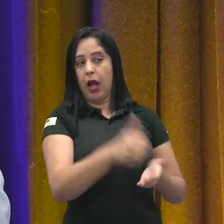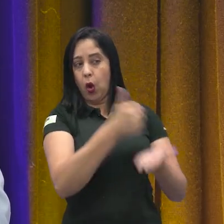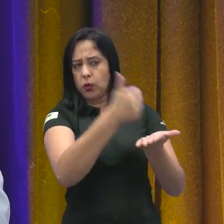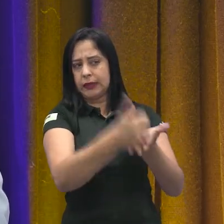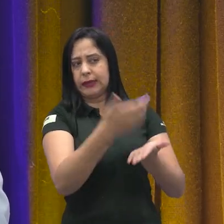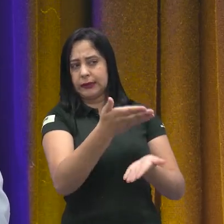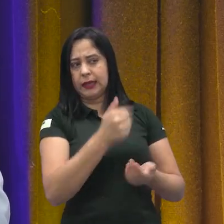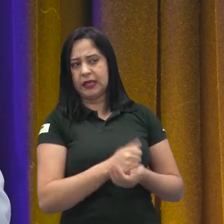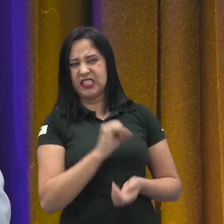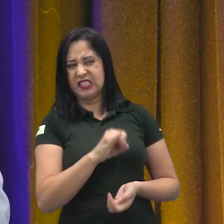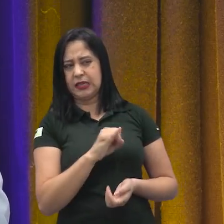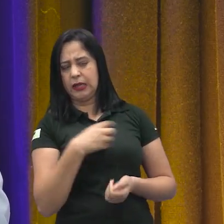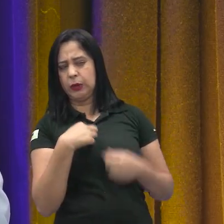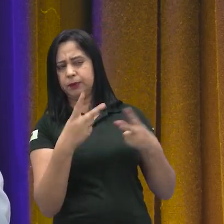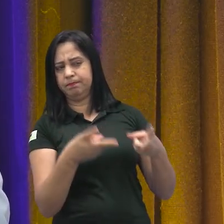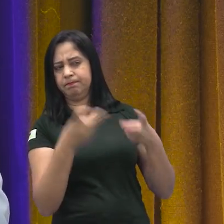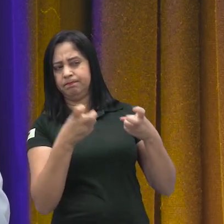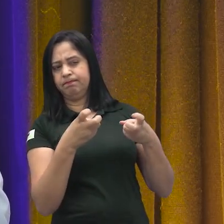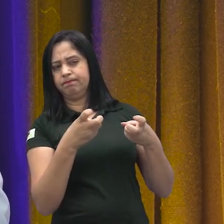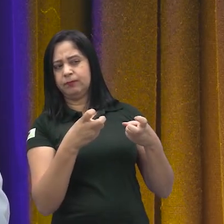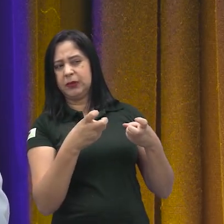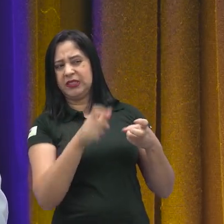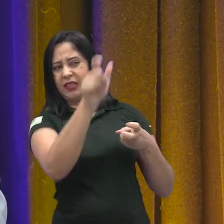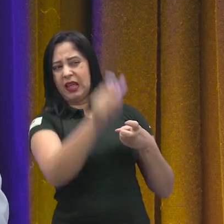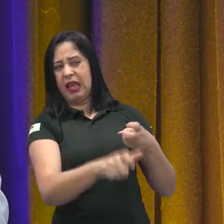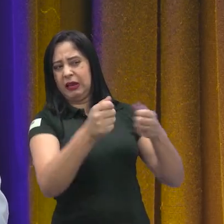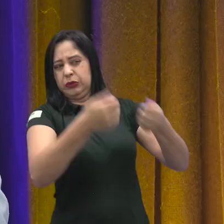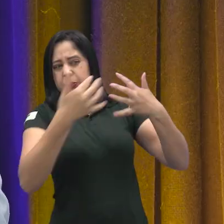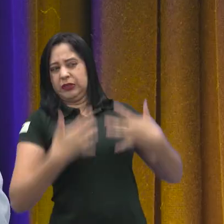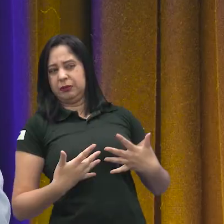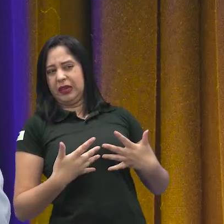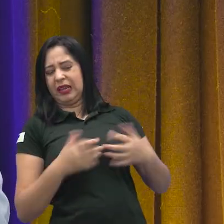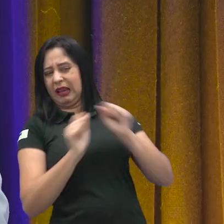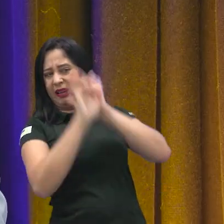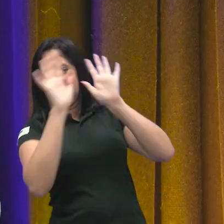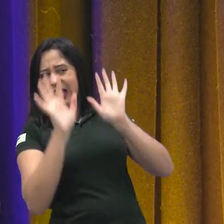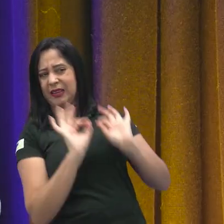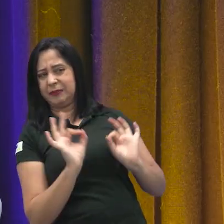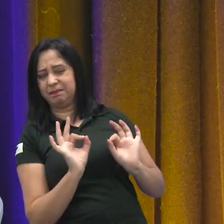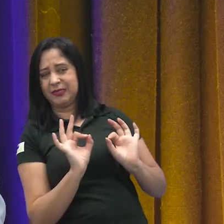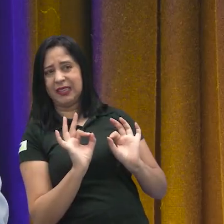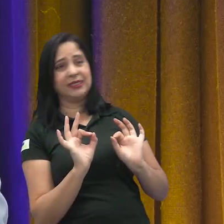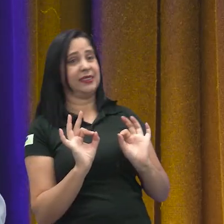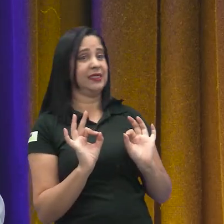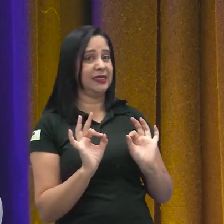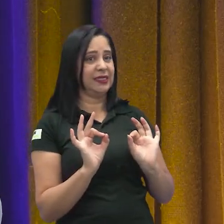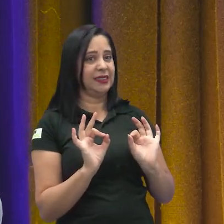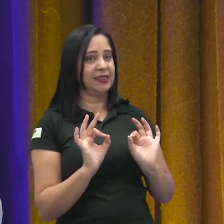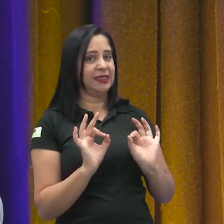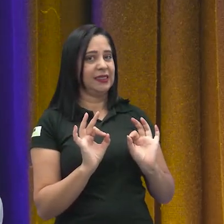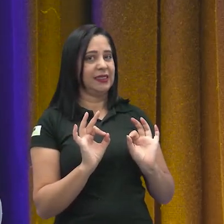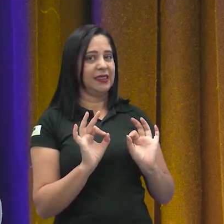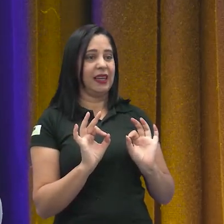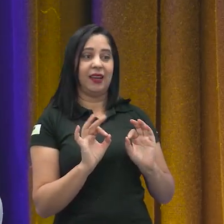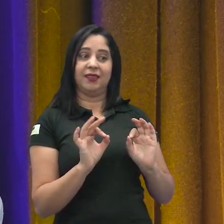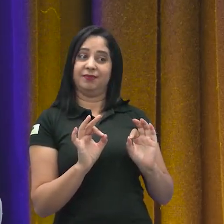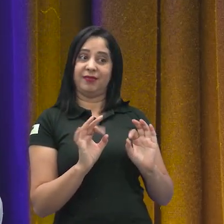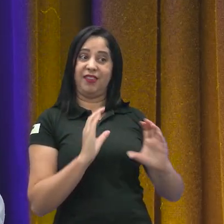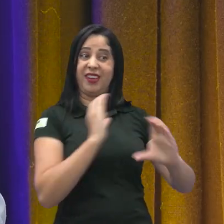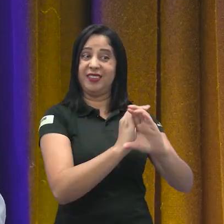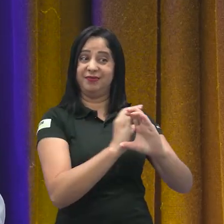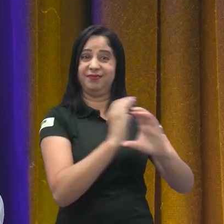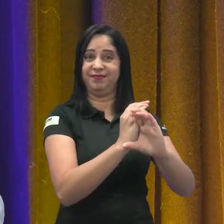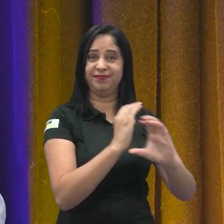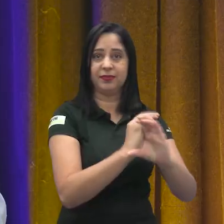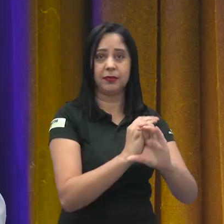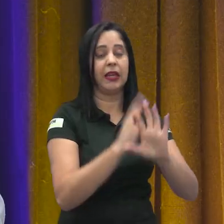eu não tenho a clareza exata do que eu preciso dela, automaticamente eu não vou conseguir contratar da maneira correta e ela não vai conseguir entregar aquilo que eu preciso que ela entregue. Então, todo